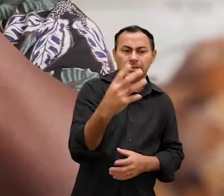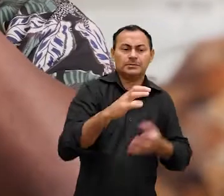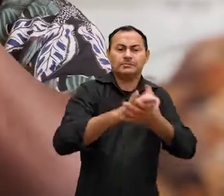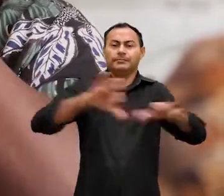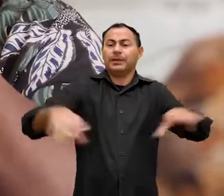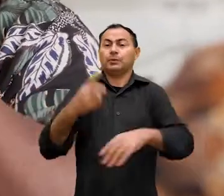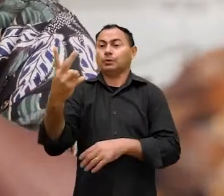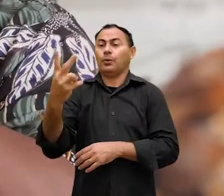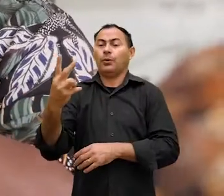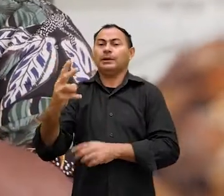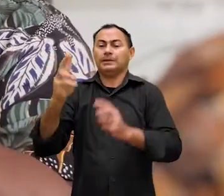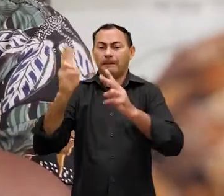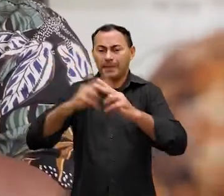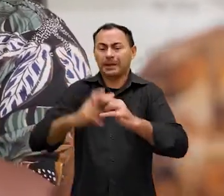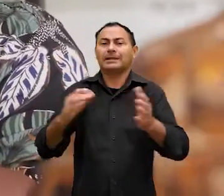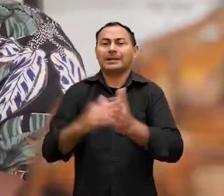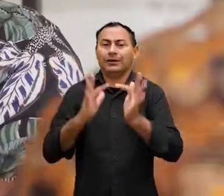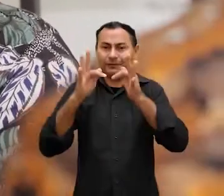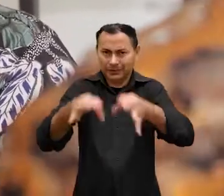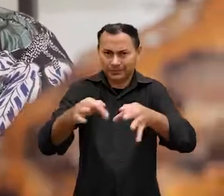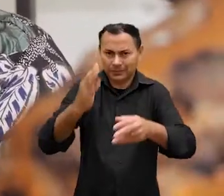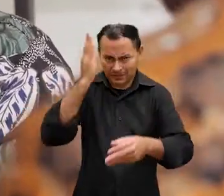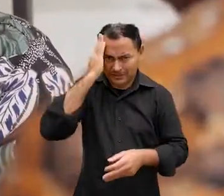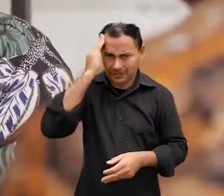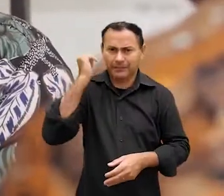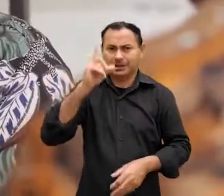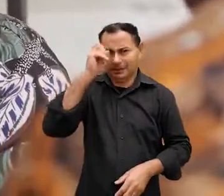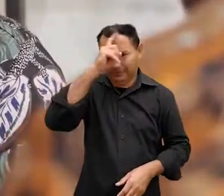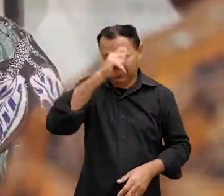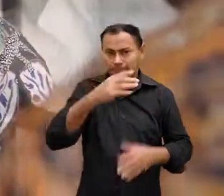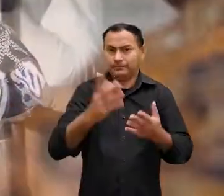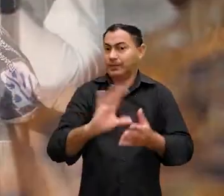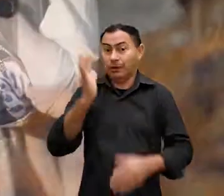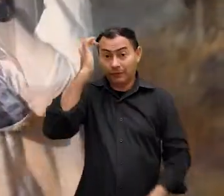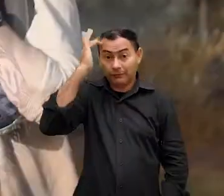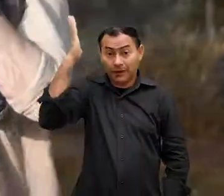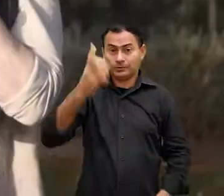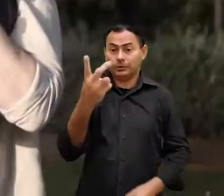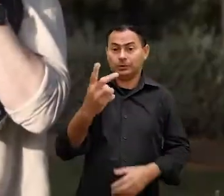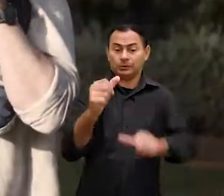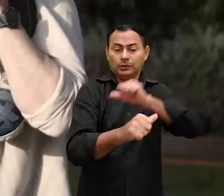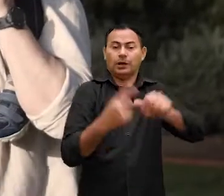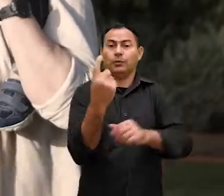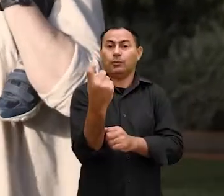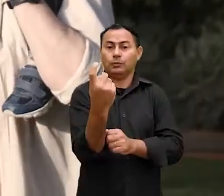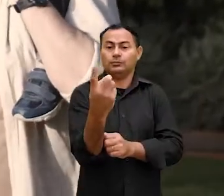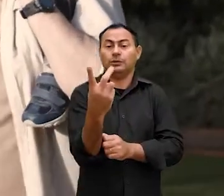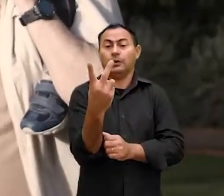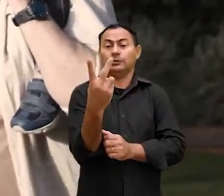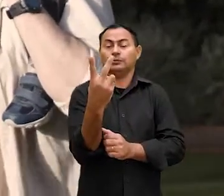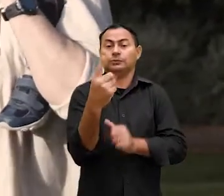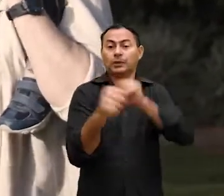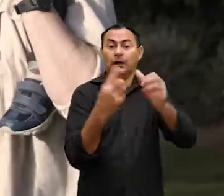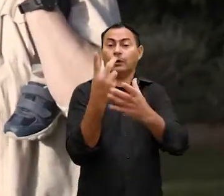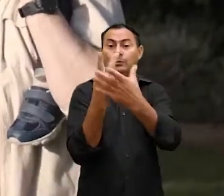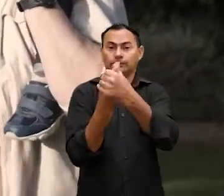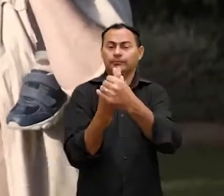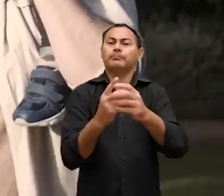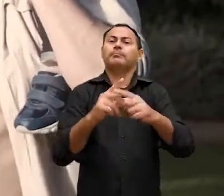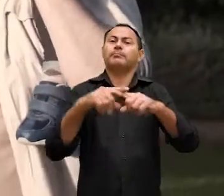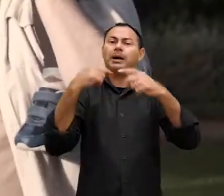Os outros 2 brigam até o final. Você sabe que é difícil. Não é fácil 2 se tornarem um. Só que deve